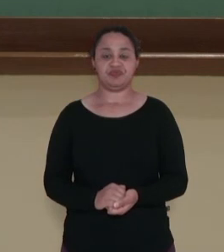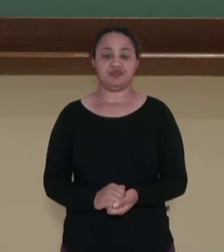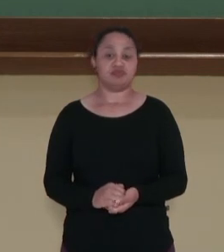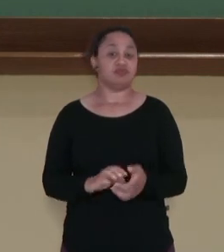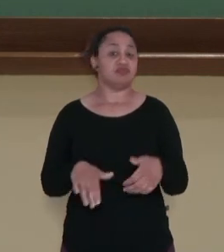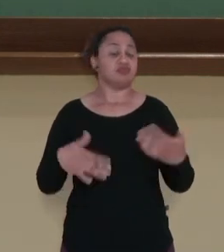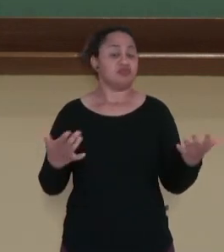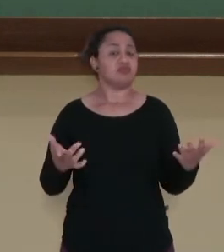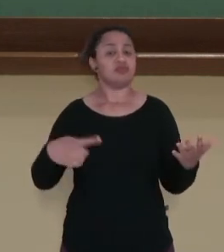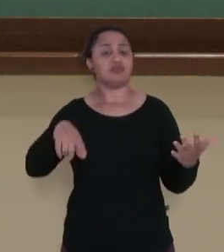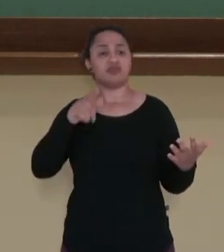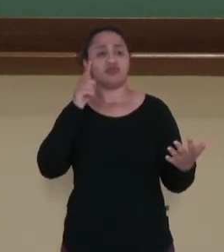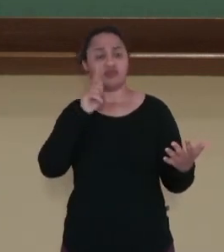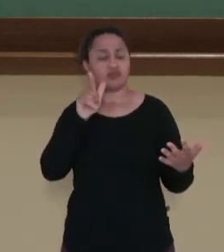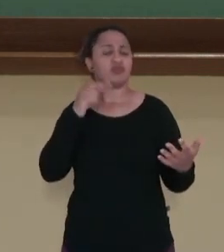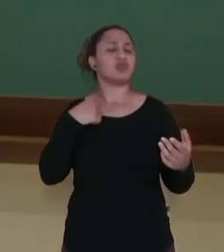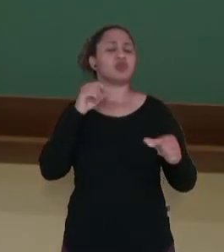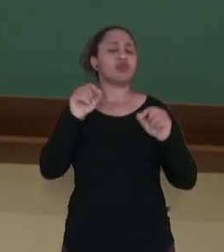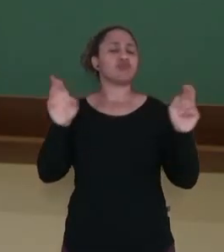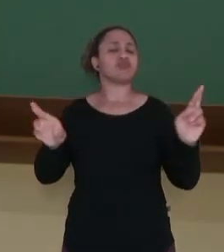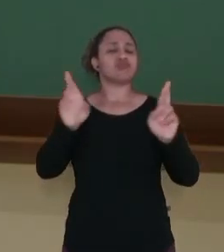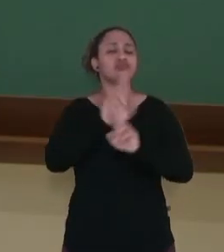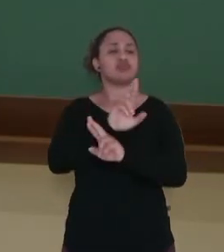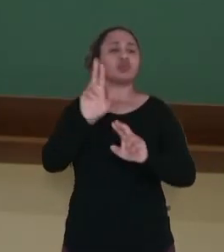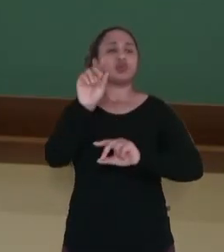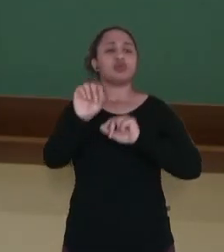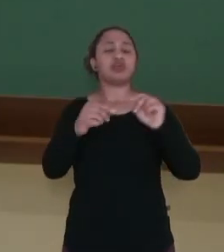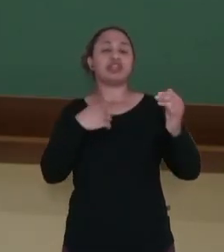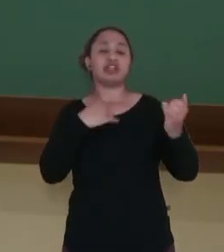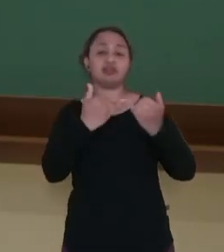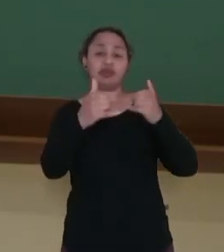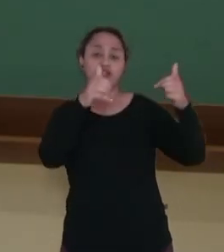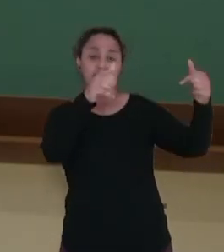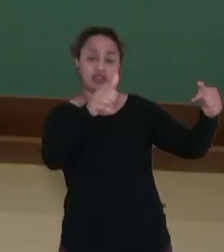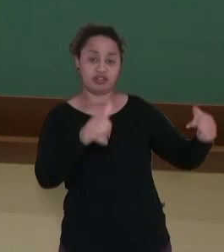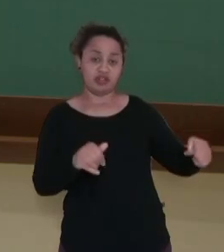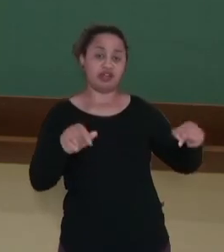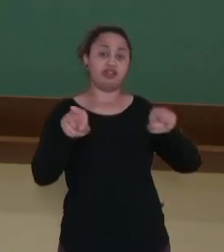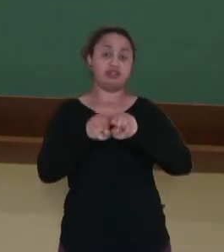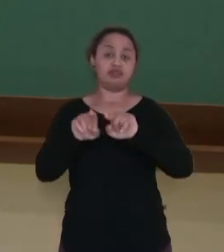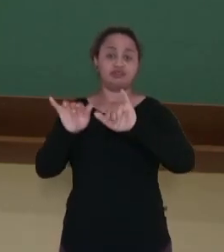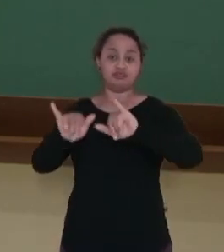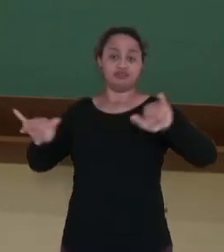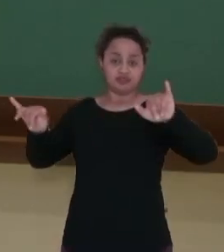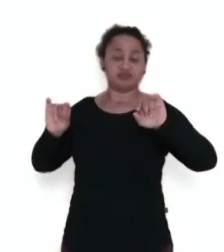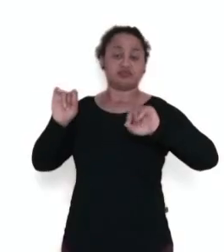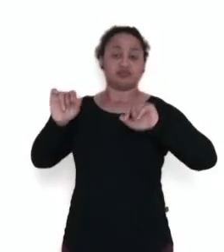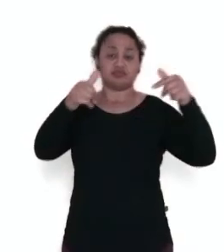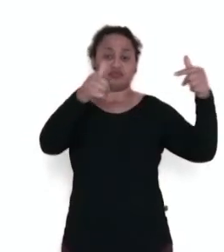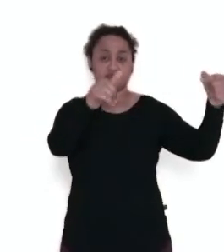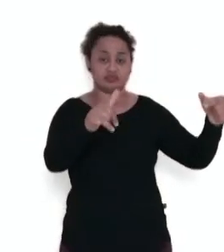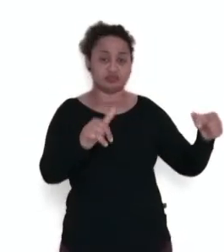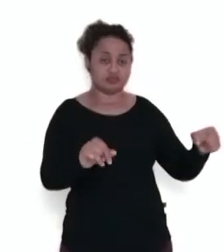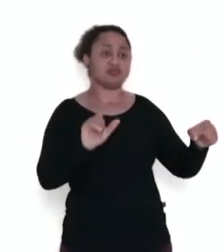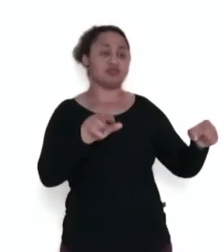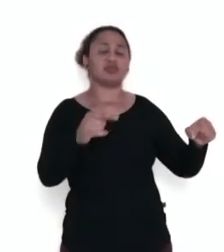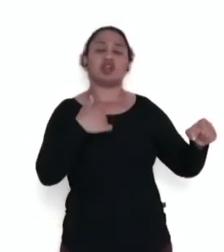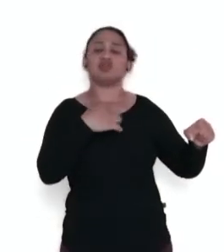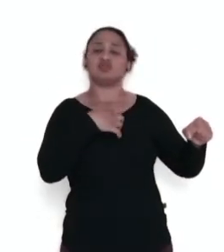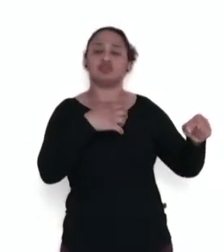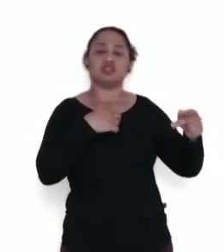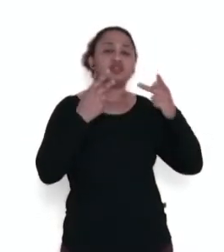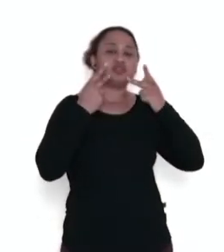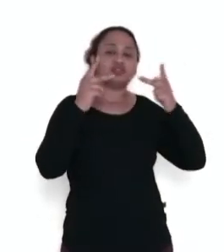Então, estudantes, conseguiram ali relacionar o que tem em comum entre o cartaz e a notícia? O cartaz é uma das peças publicitárias